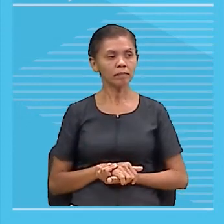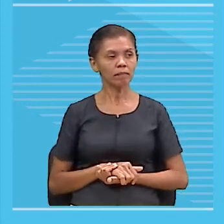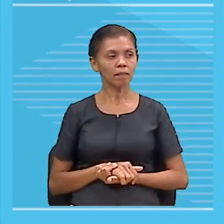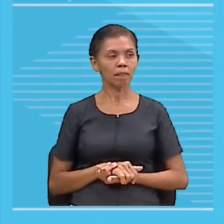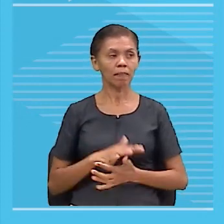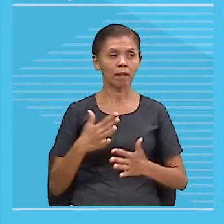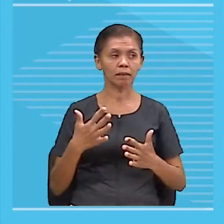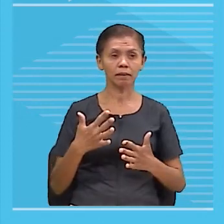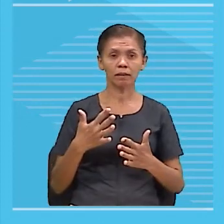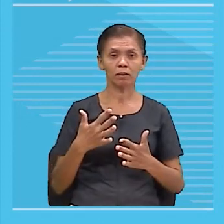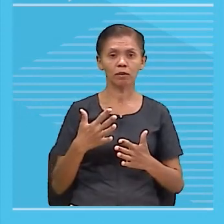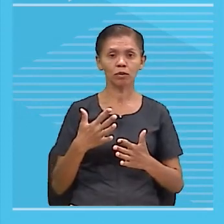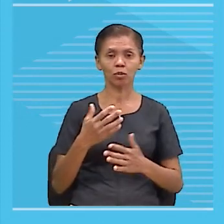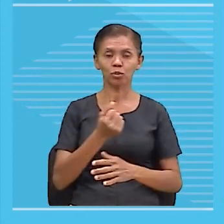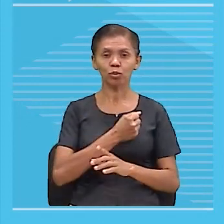menos 3.